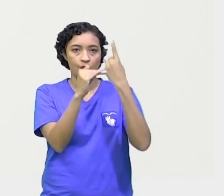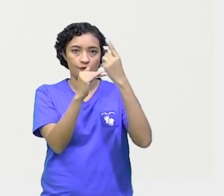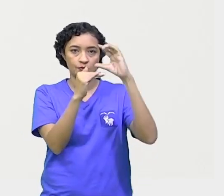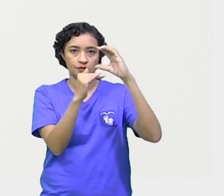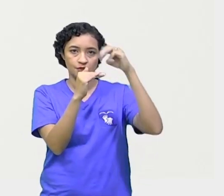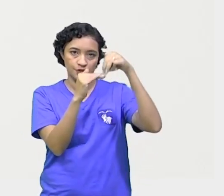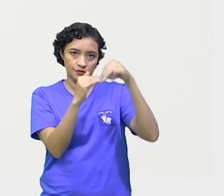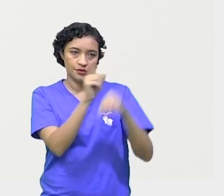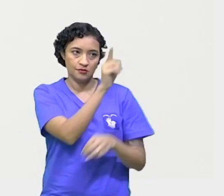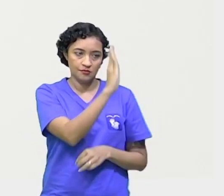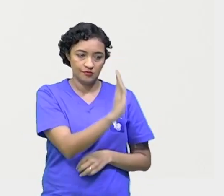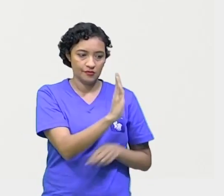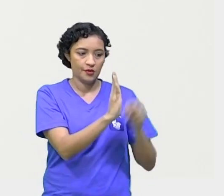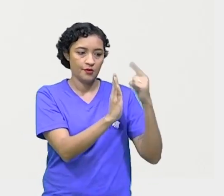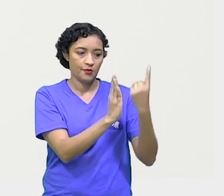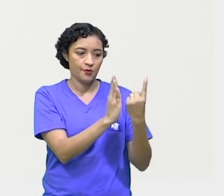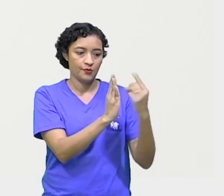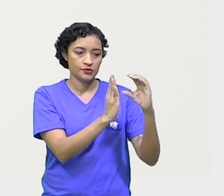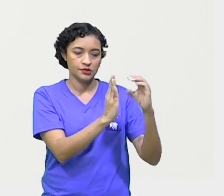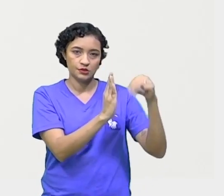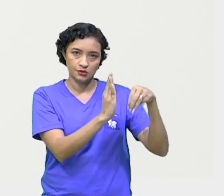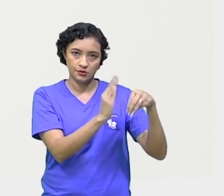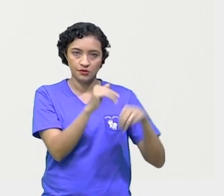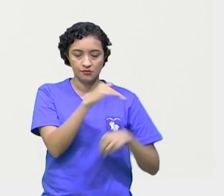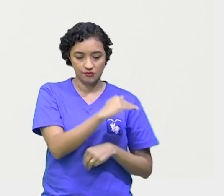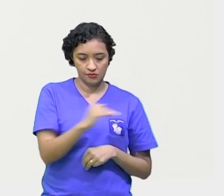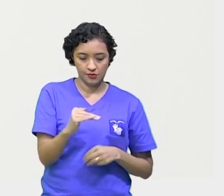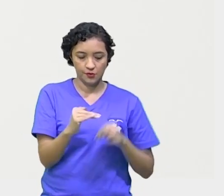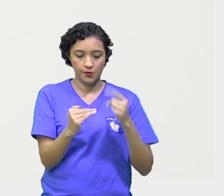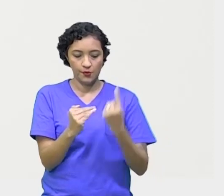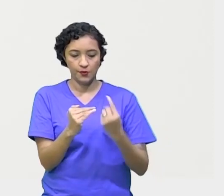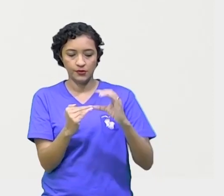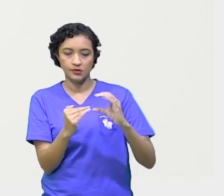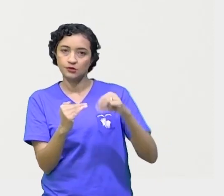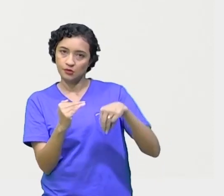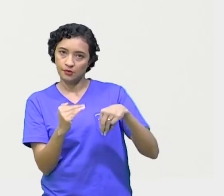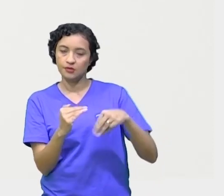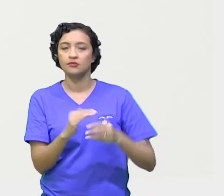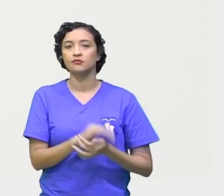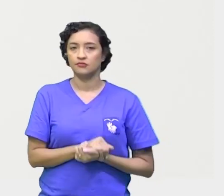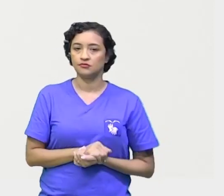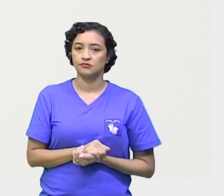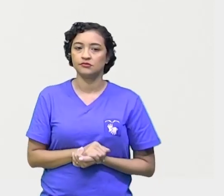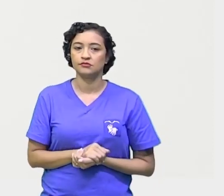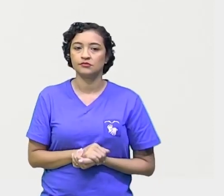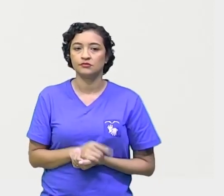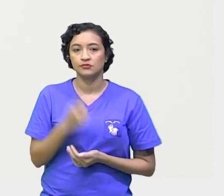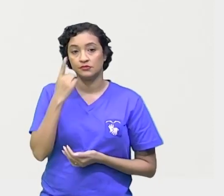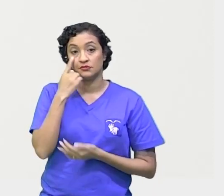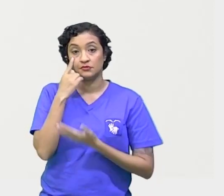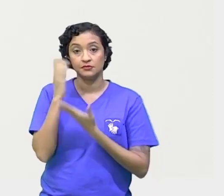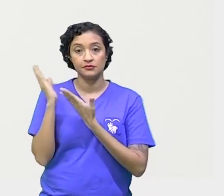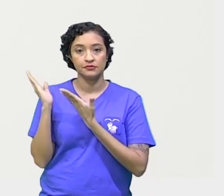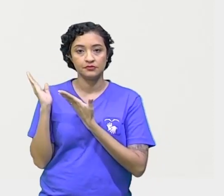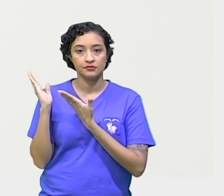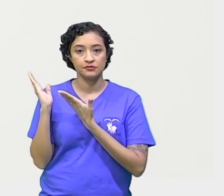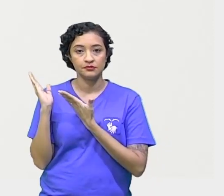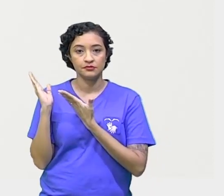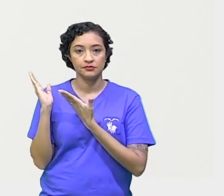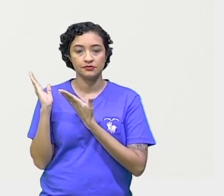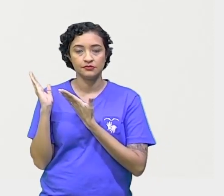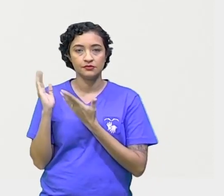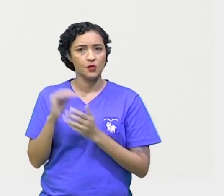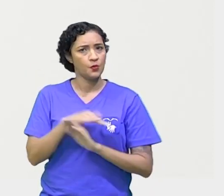e assim sucessivamente e olhem é um